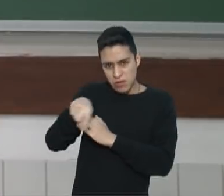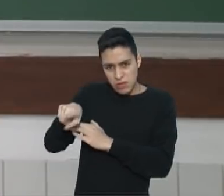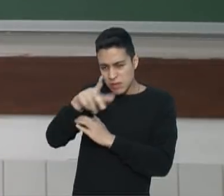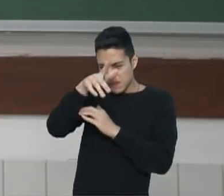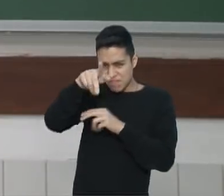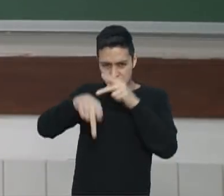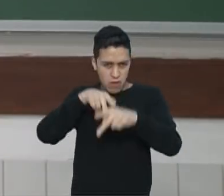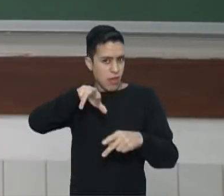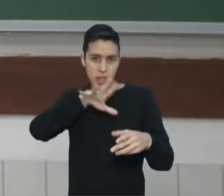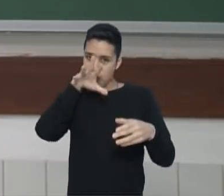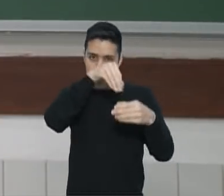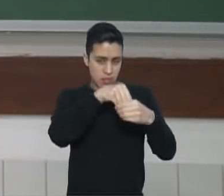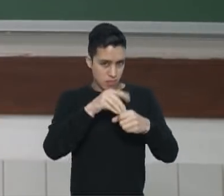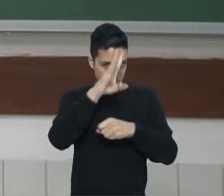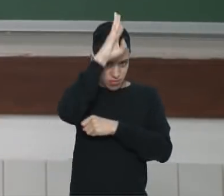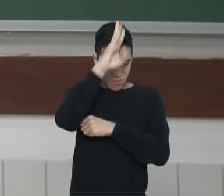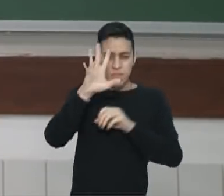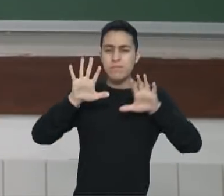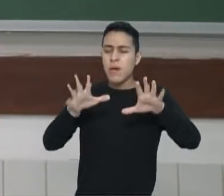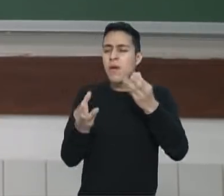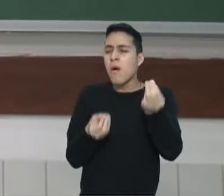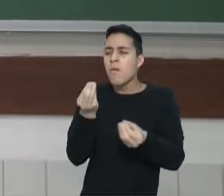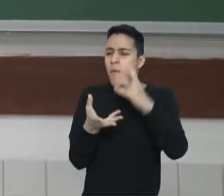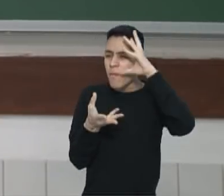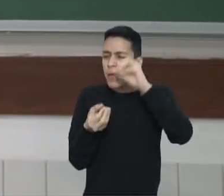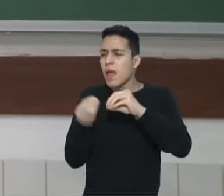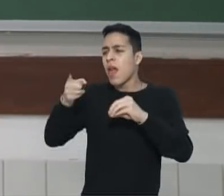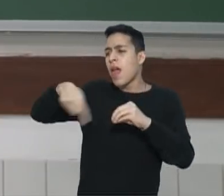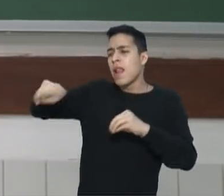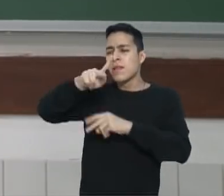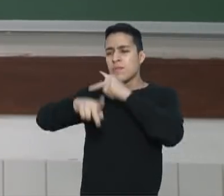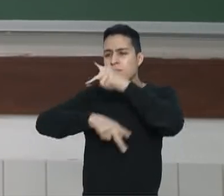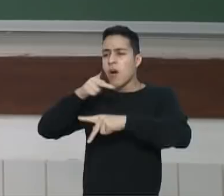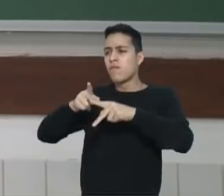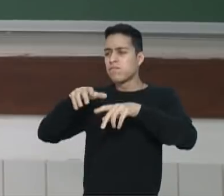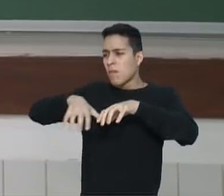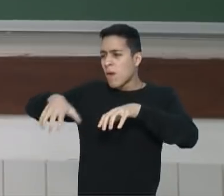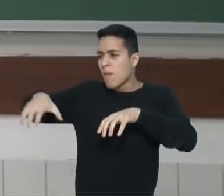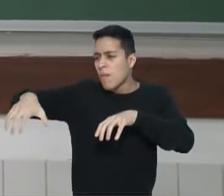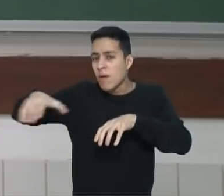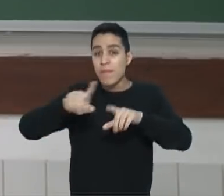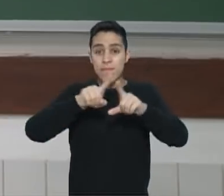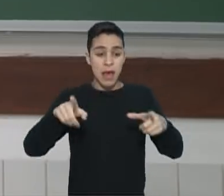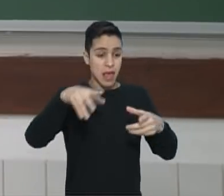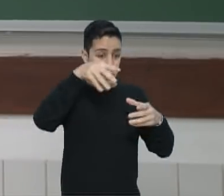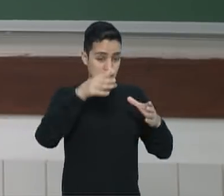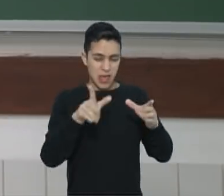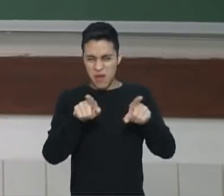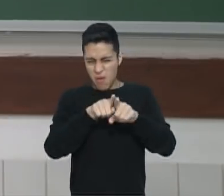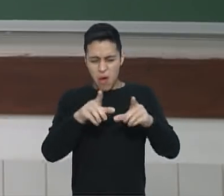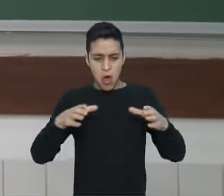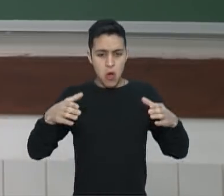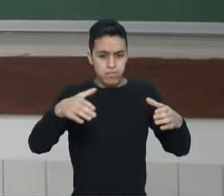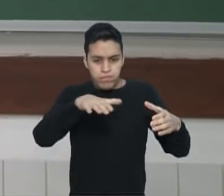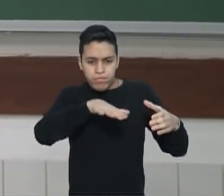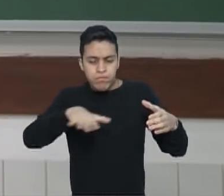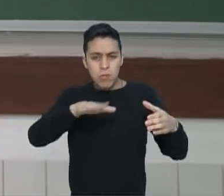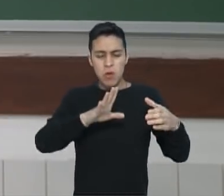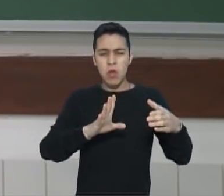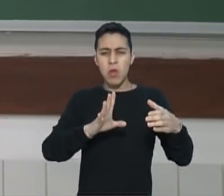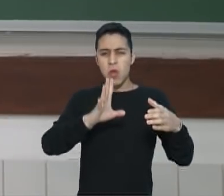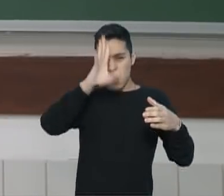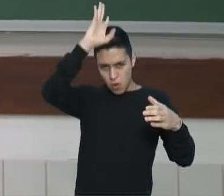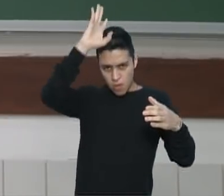entender um pouquinho melhor como se formaram os reinos bárbaros, como esses povos que viviam fora dos limites do Império Romano do